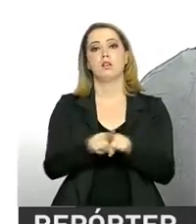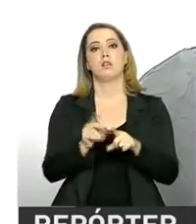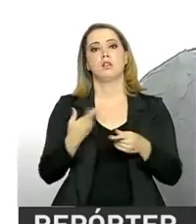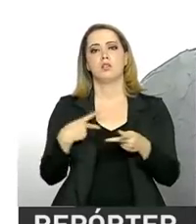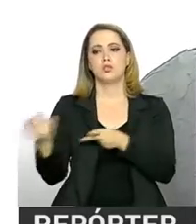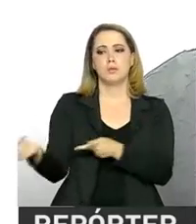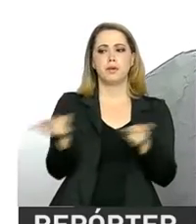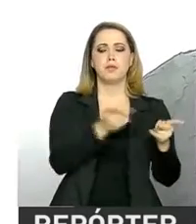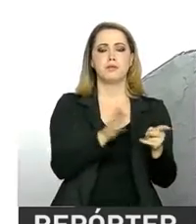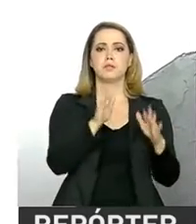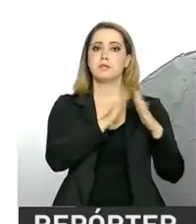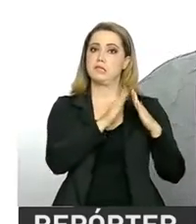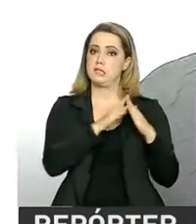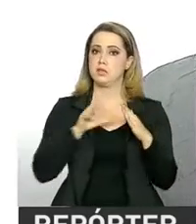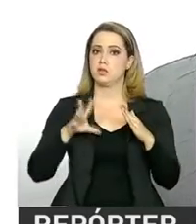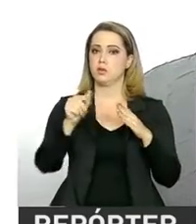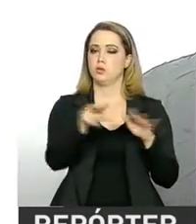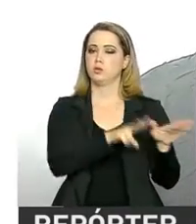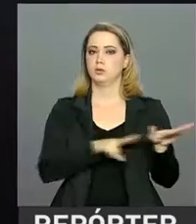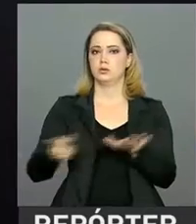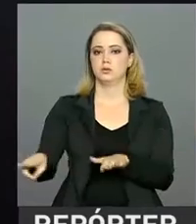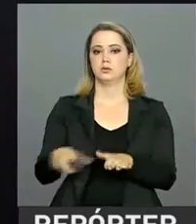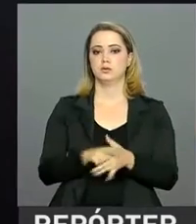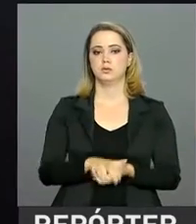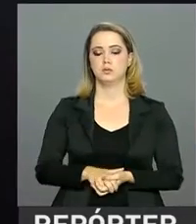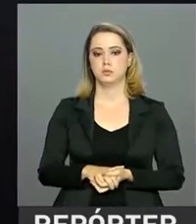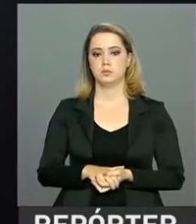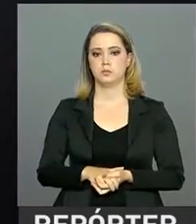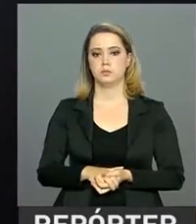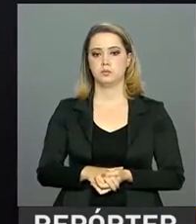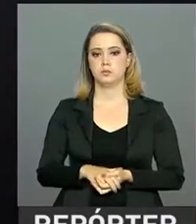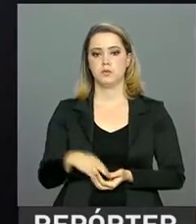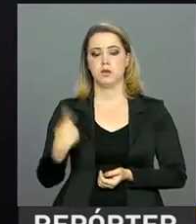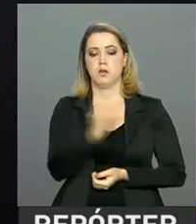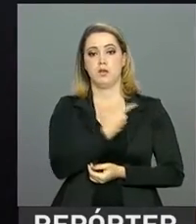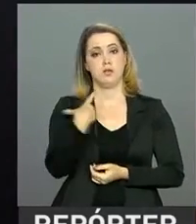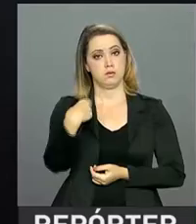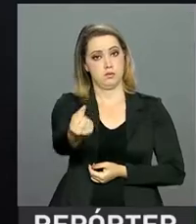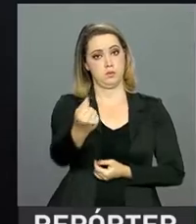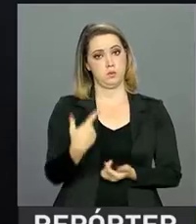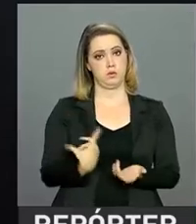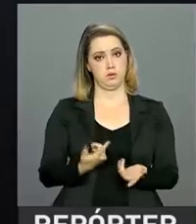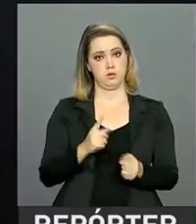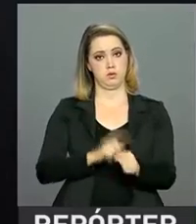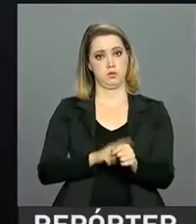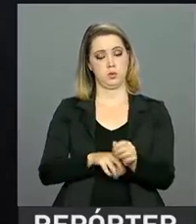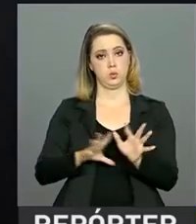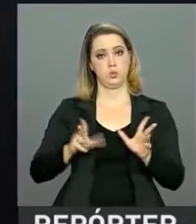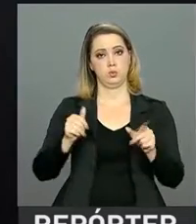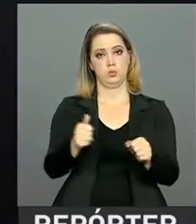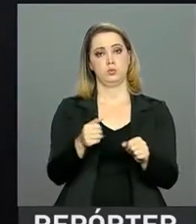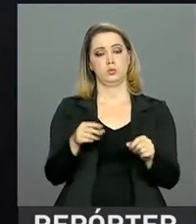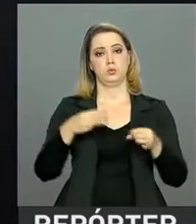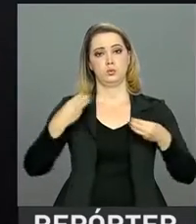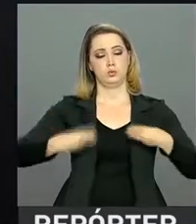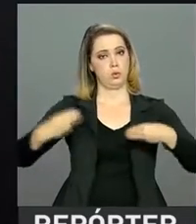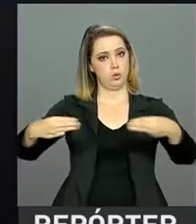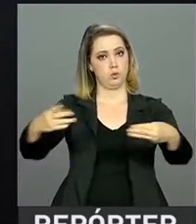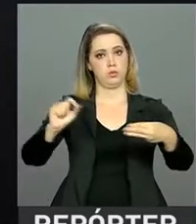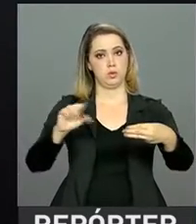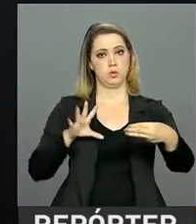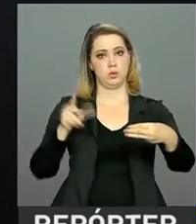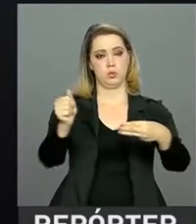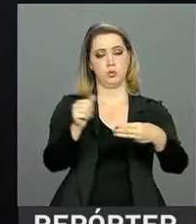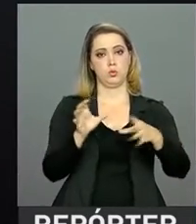casa as crianças toda semana nós vamos sair de uma situação em que toda a estrutura do ministério a toda a área de assistência social